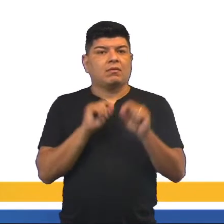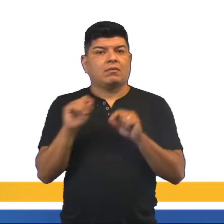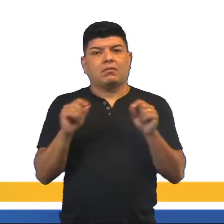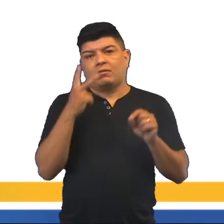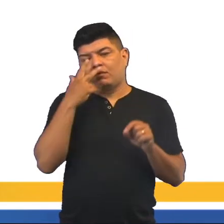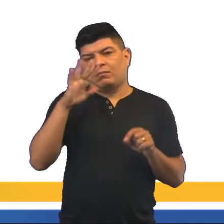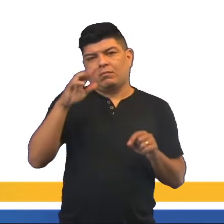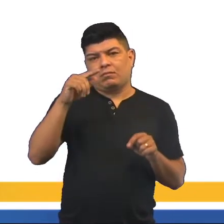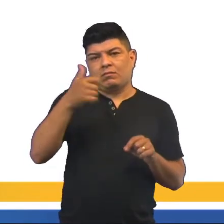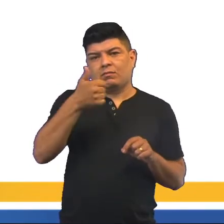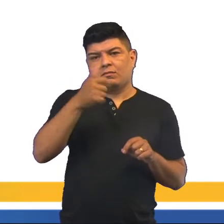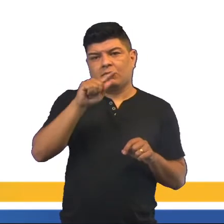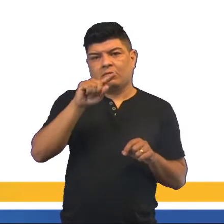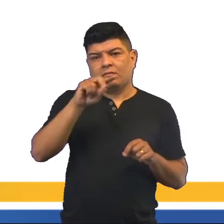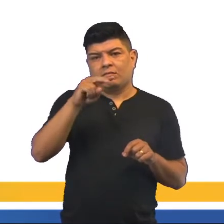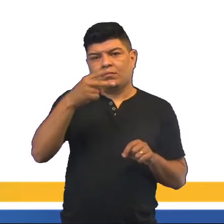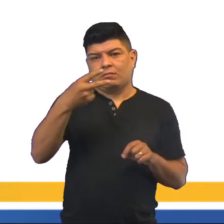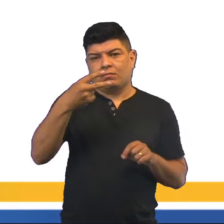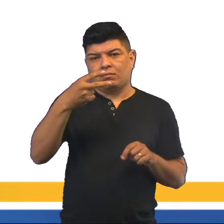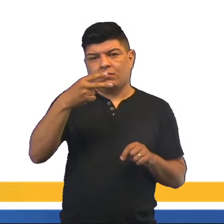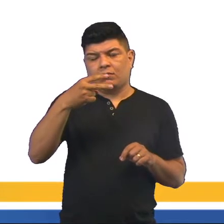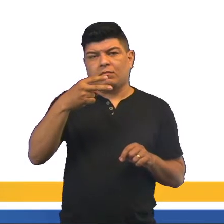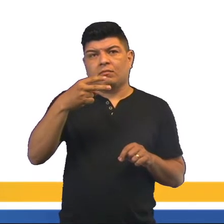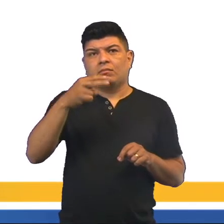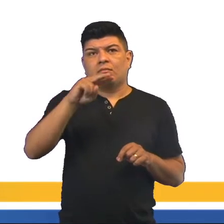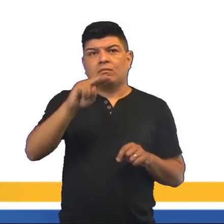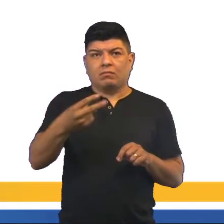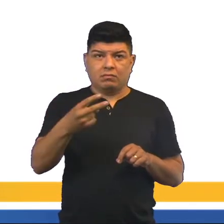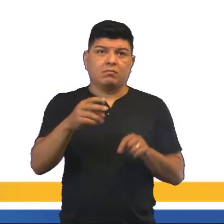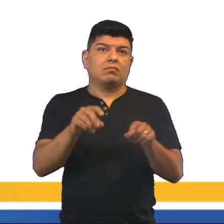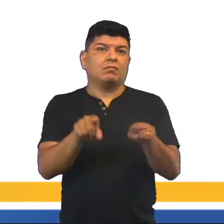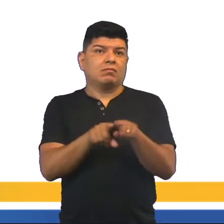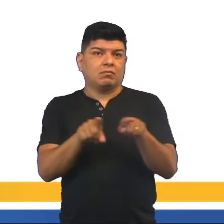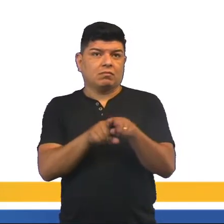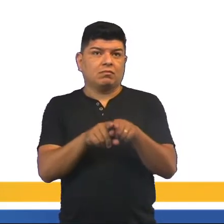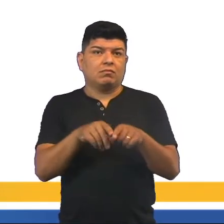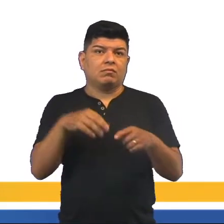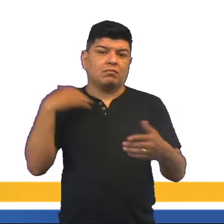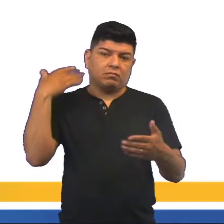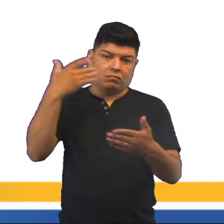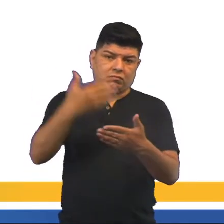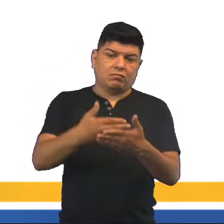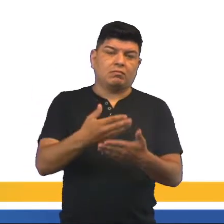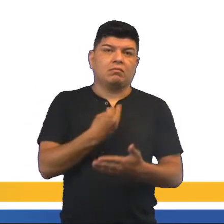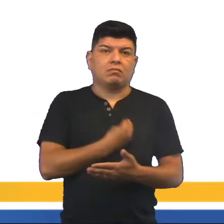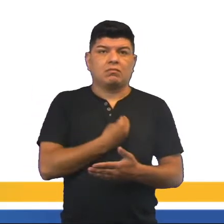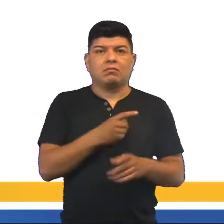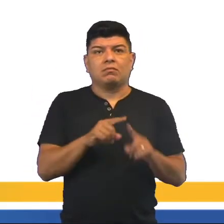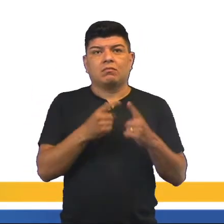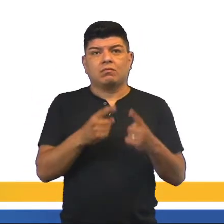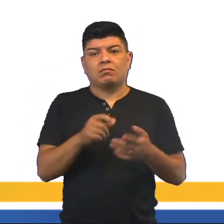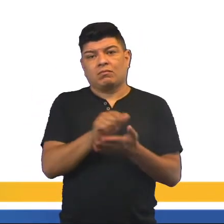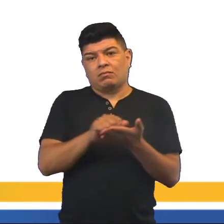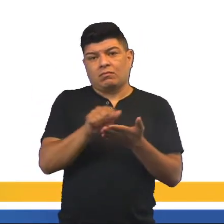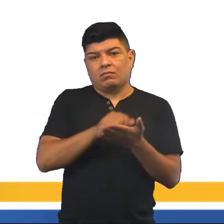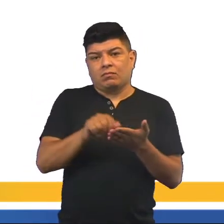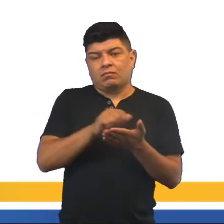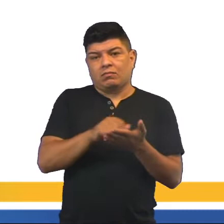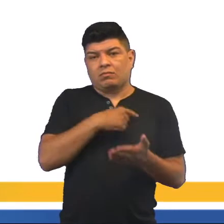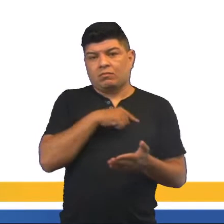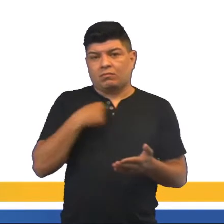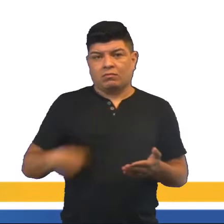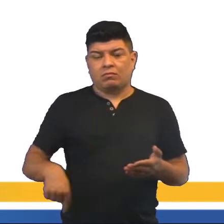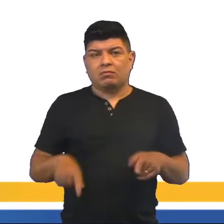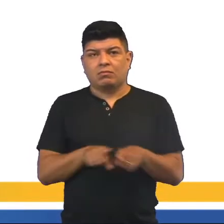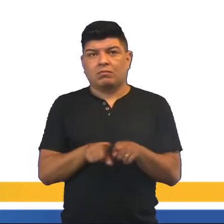a 1200 a.C., embora tenha sofrido alterações, ela resiste até os nossos dias. A escrita chinesa é